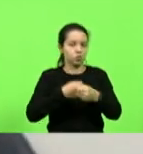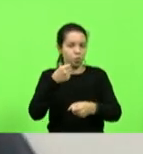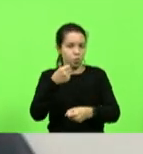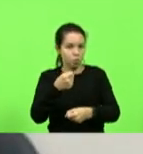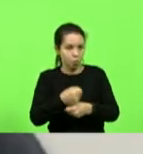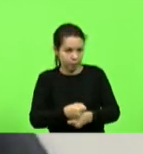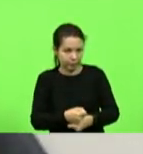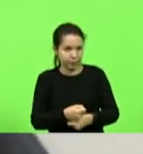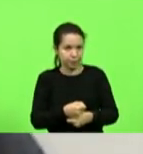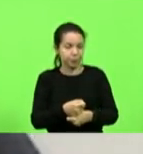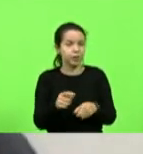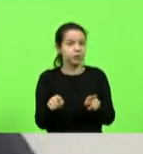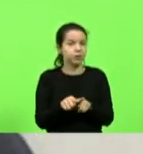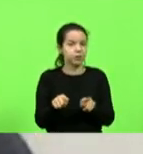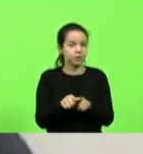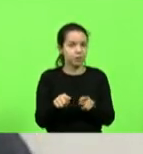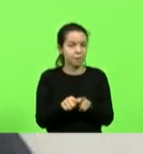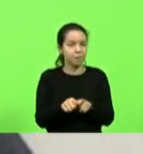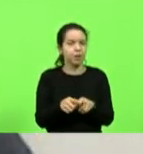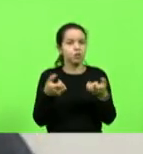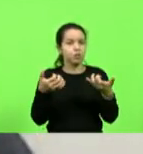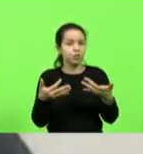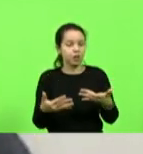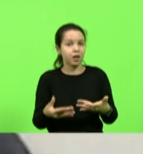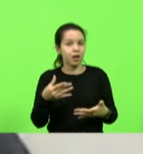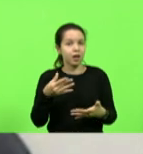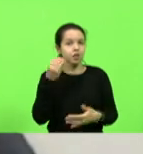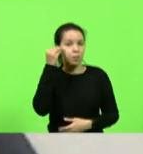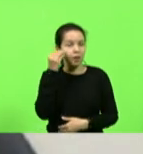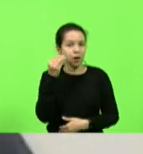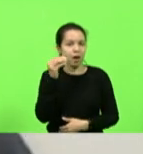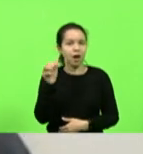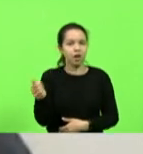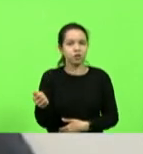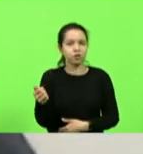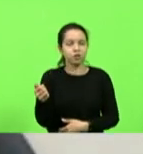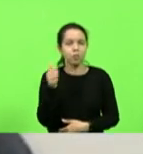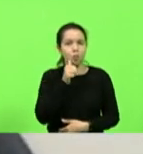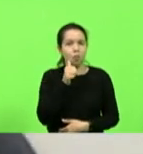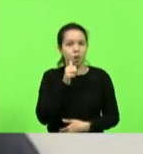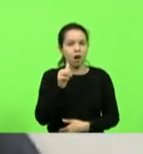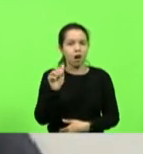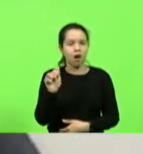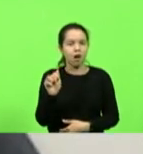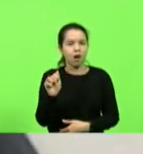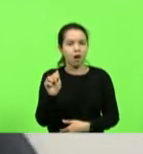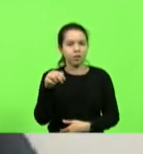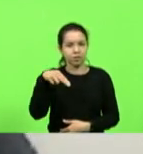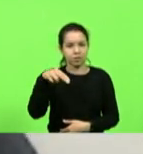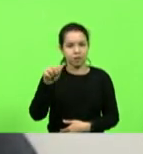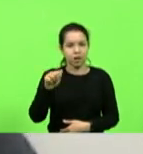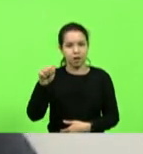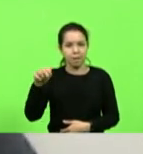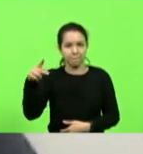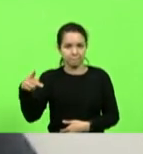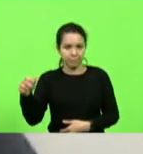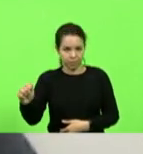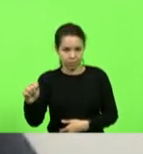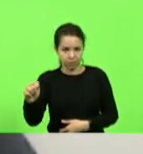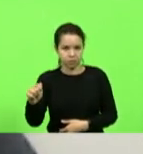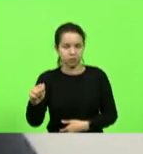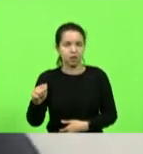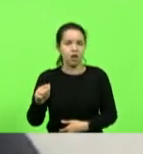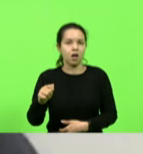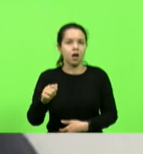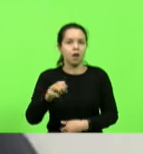e apontar uma experiência que é do NAAPA, a sigla é NAAPA, que foi realizado pela Prefeitura